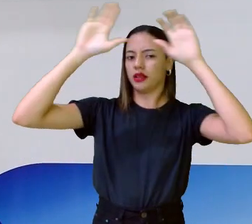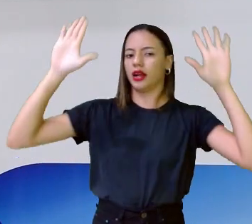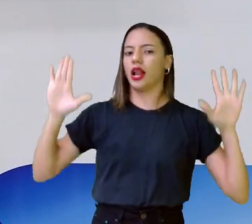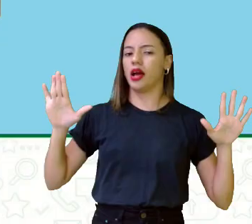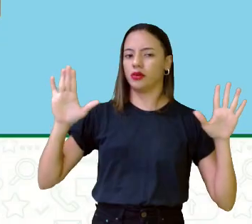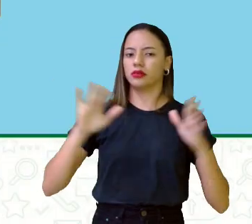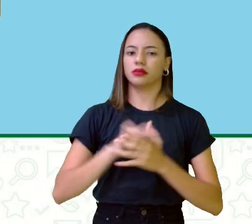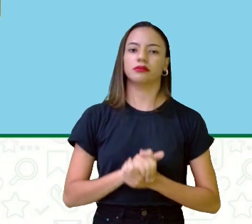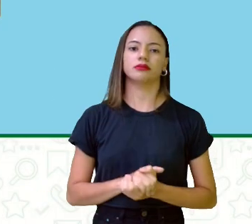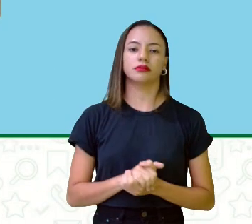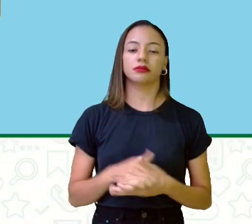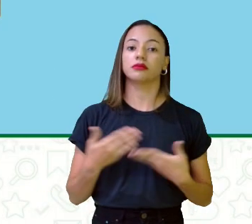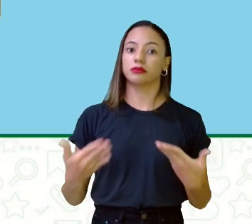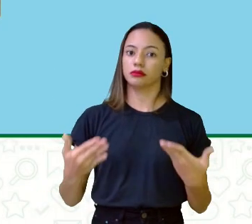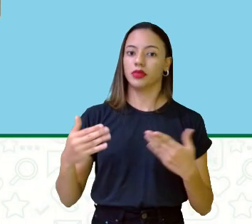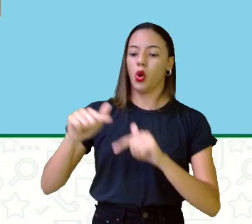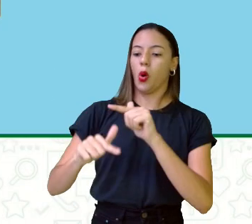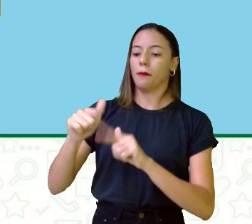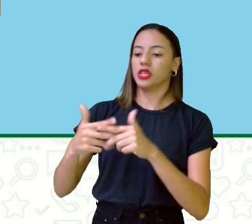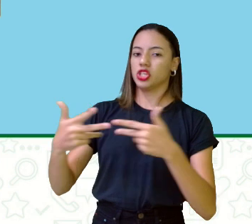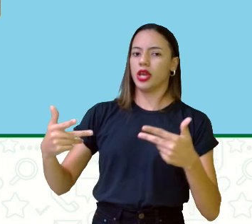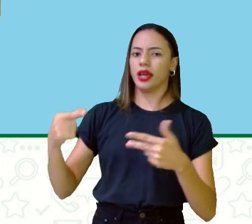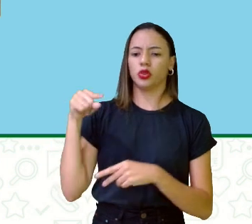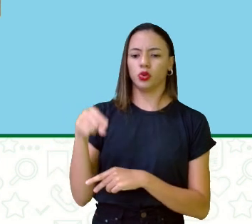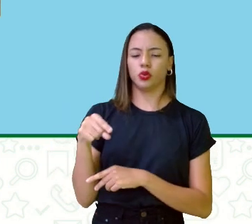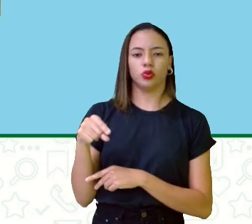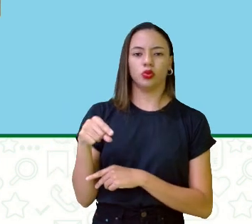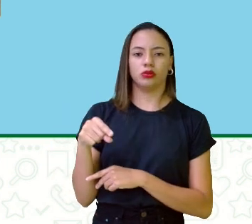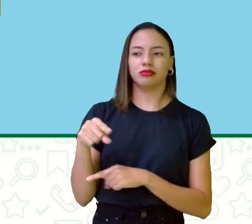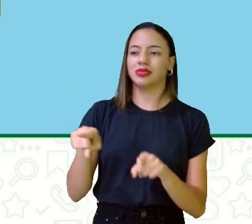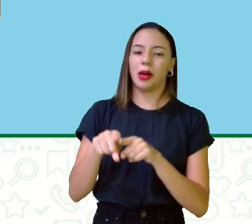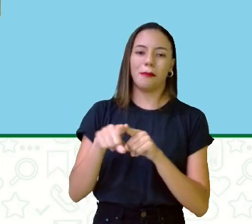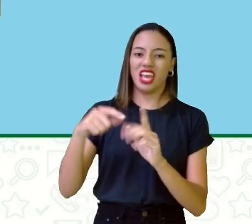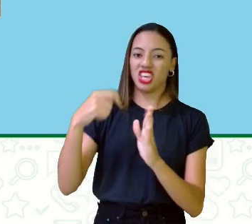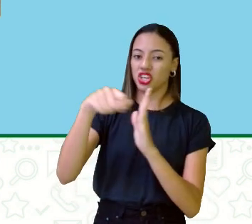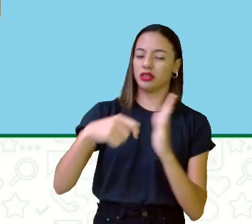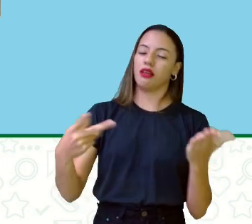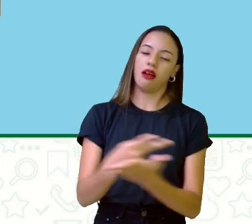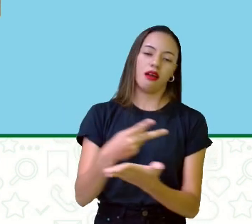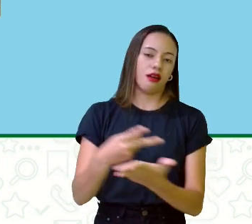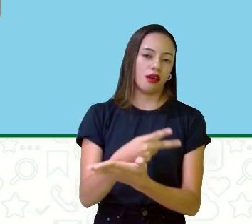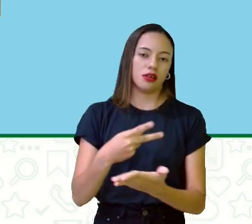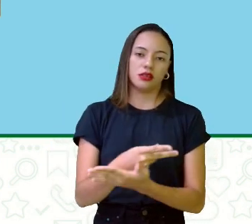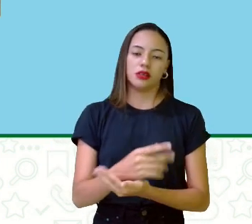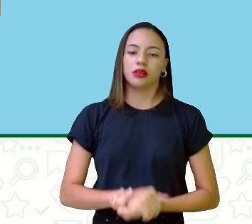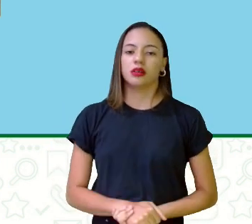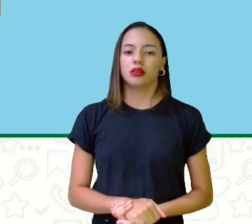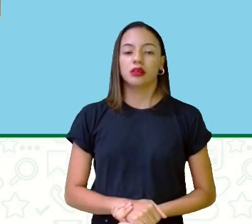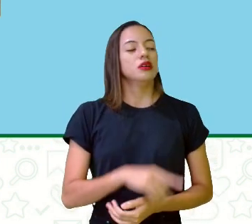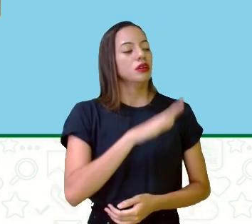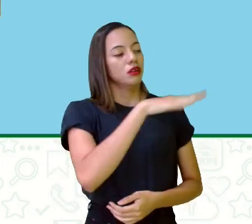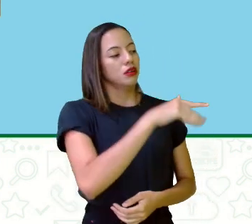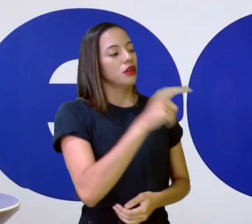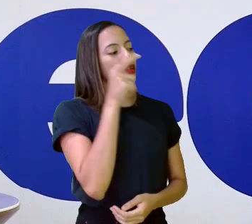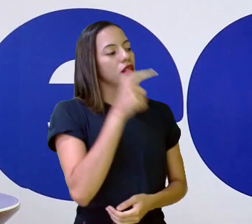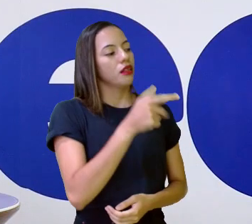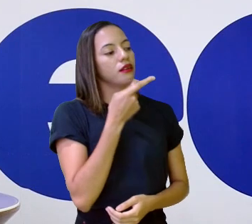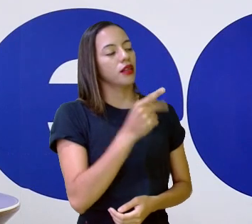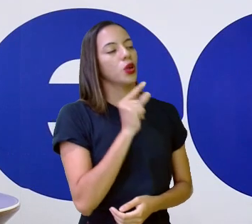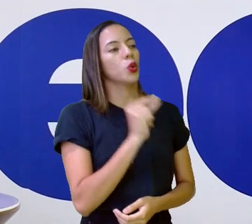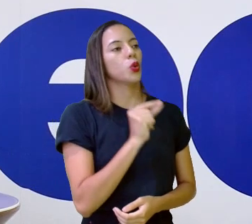objeto, não é? A palavra aí também não está, não é, grafada corretamente. Mas é interessante falar, não é,